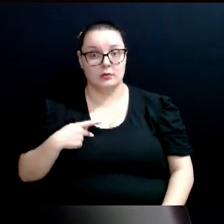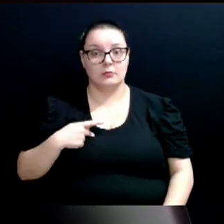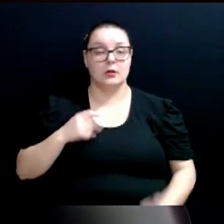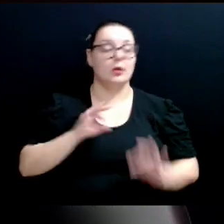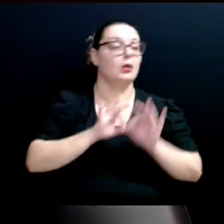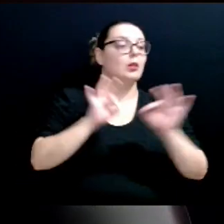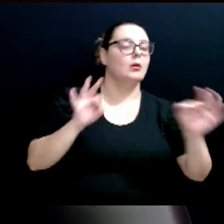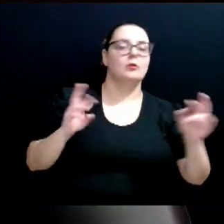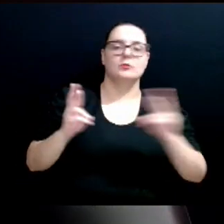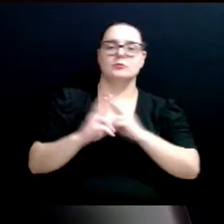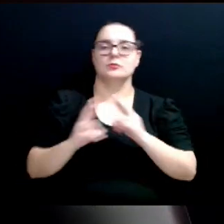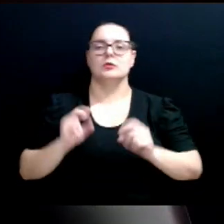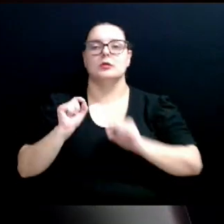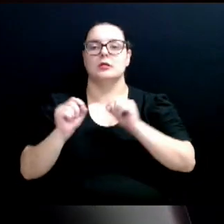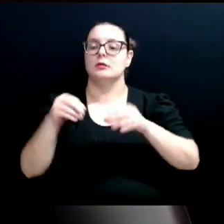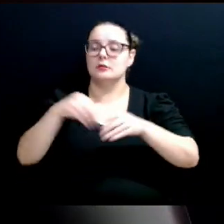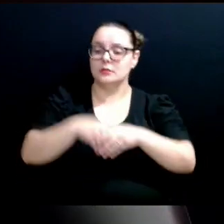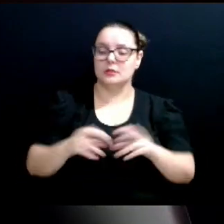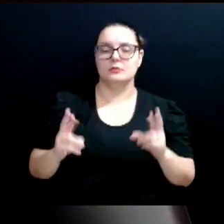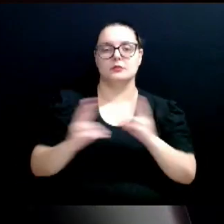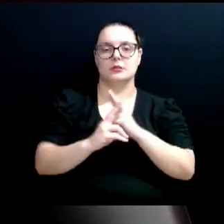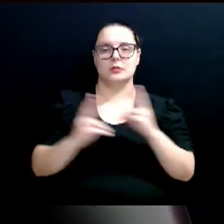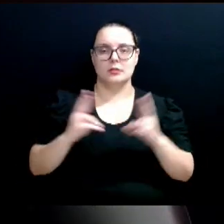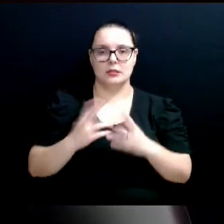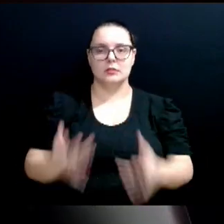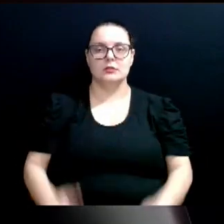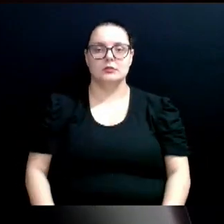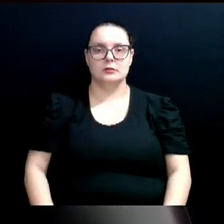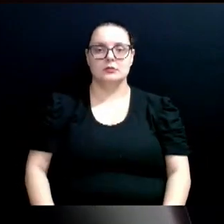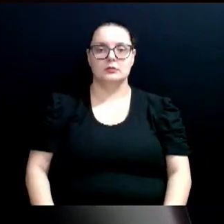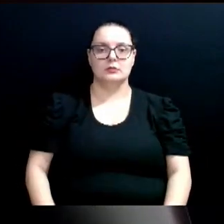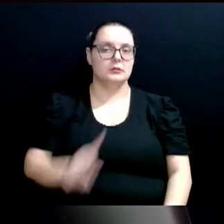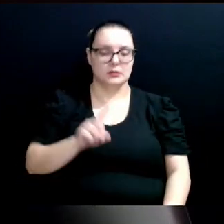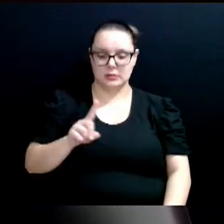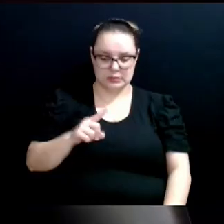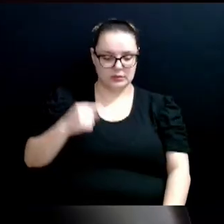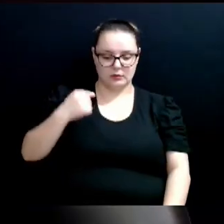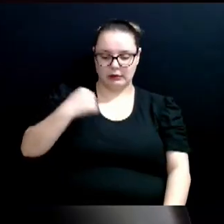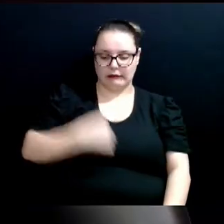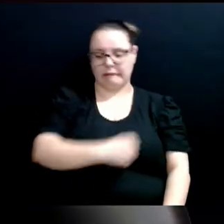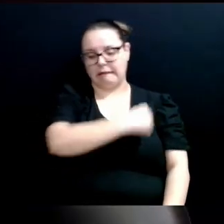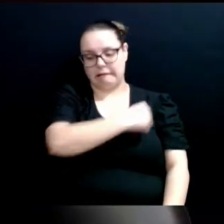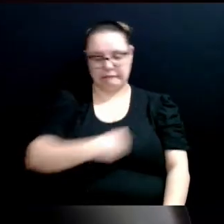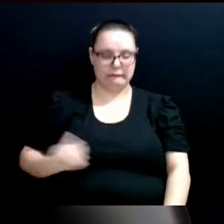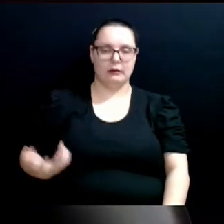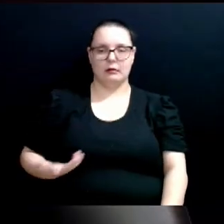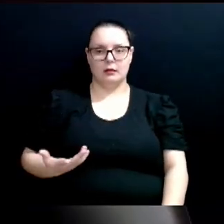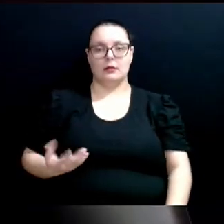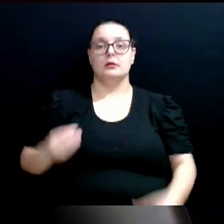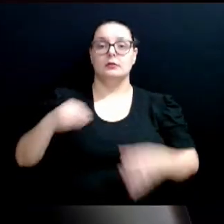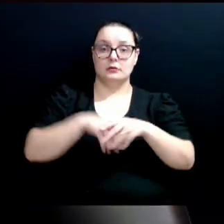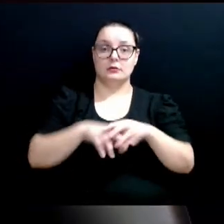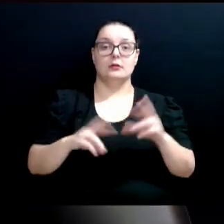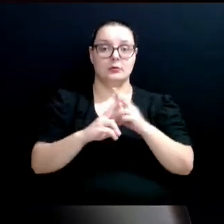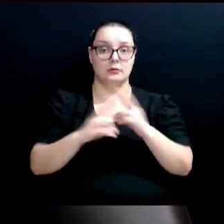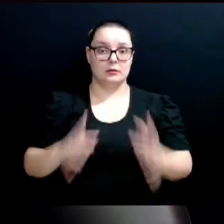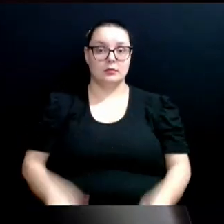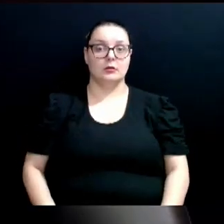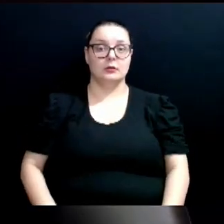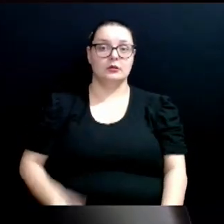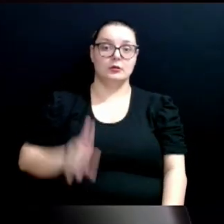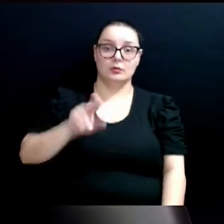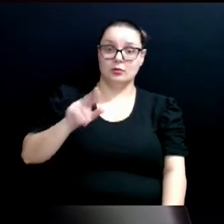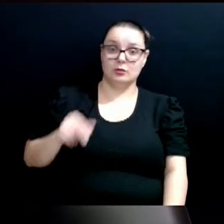você dentro desse relacionamento, sem se anular. Claro que dentro de uma relação, a gente nunca vai estar só